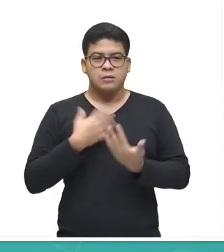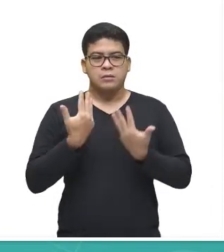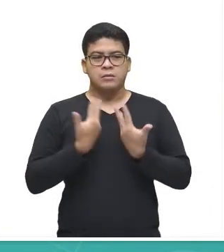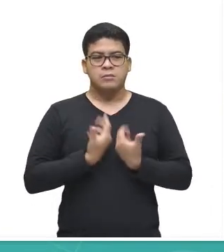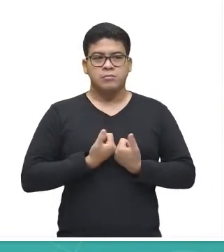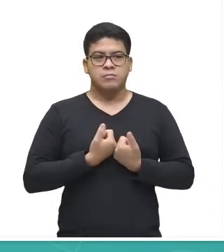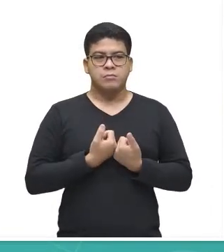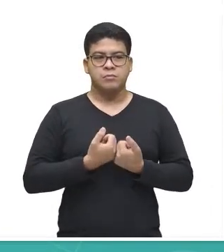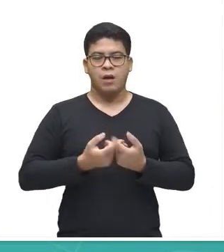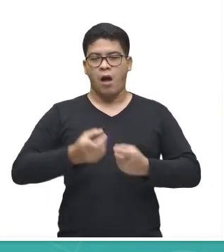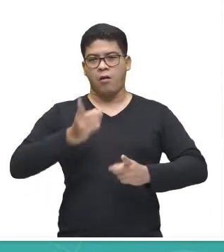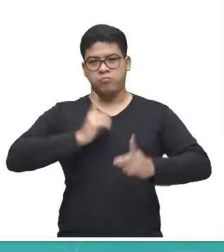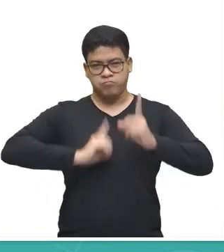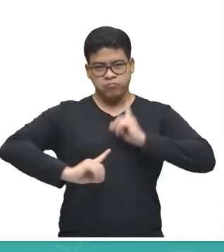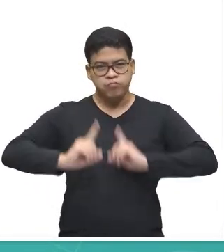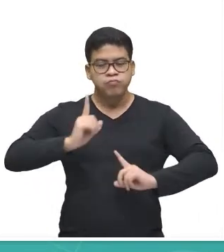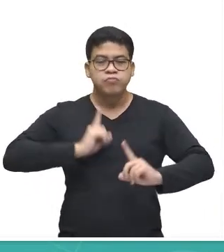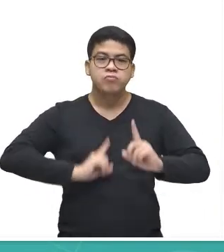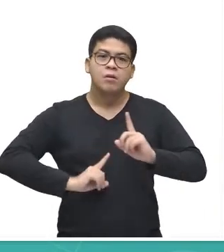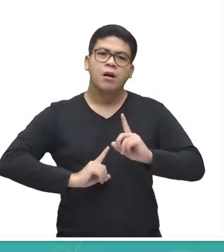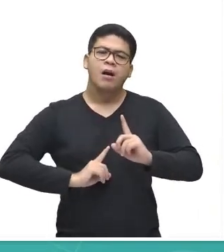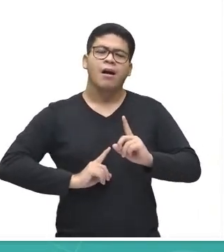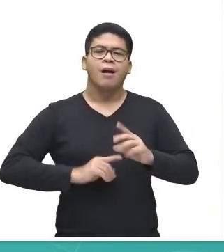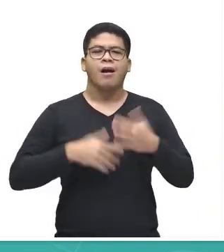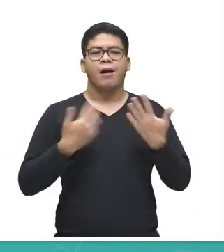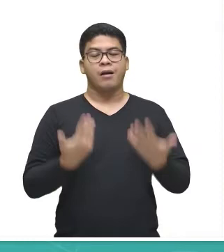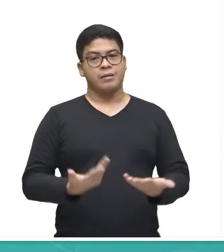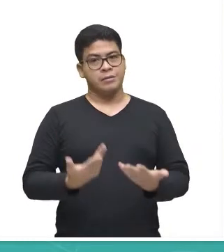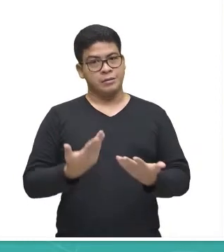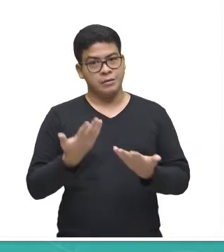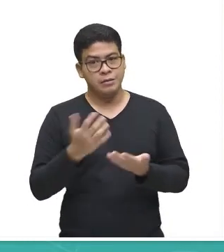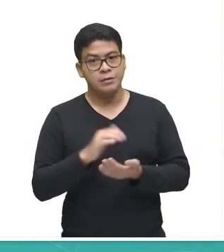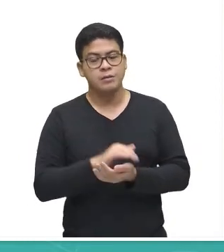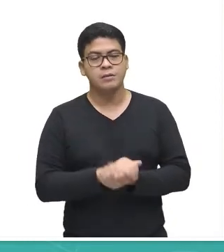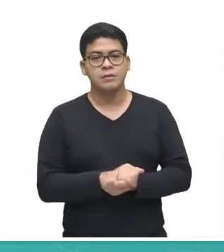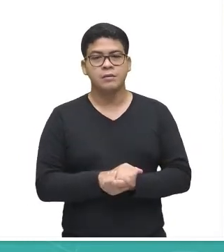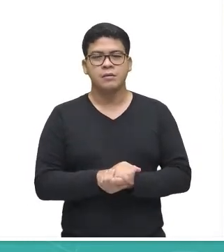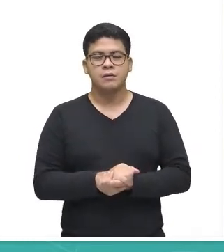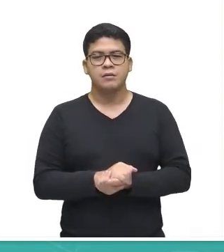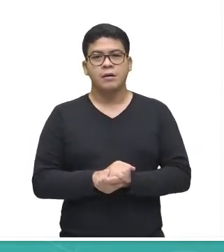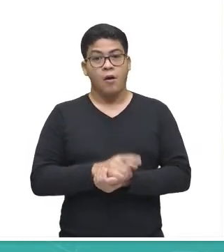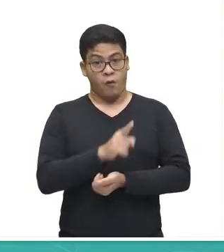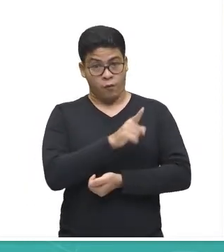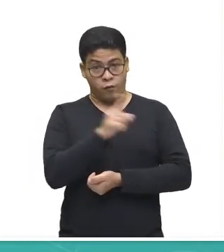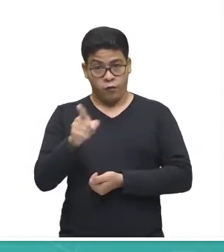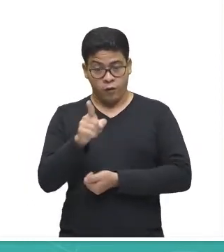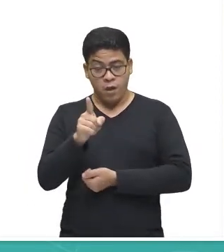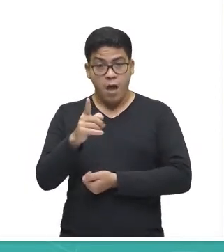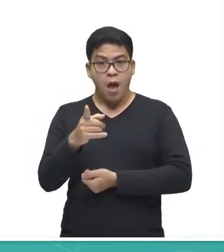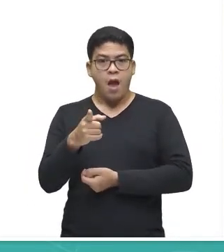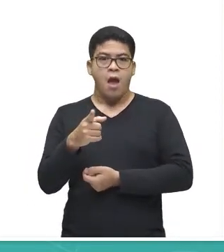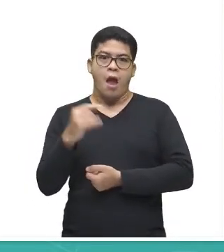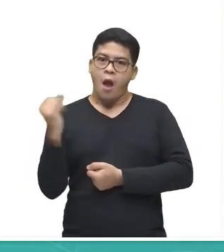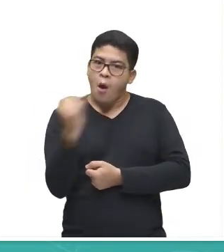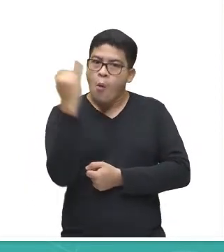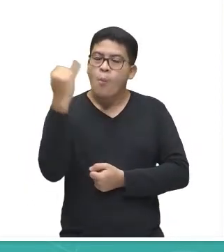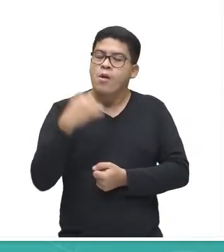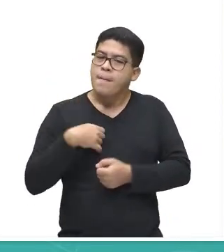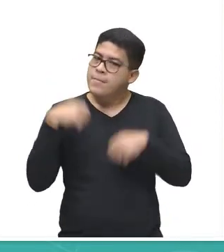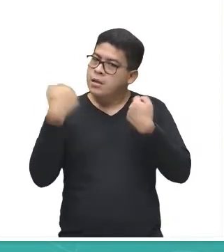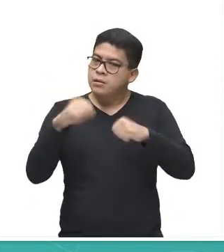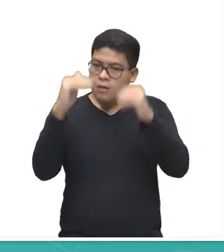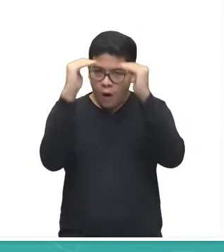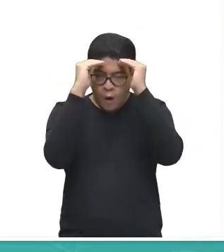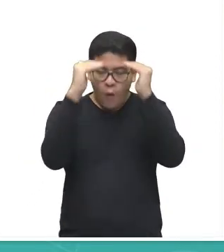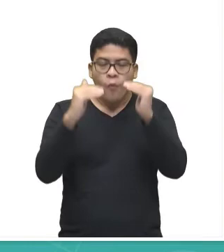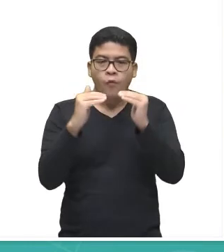falar em depressão na adolescência. Então, é muito importante que vocês, adolescentes, possam confiar nos seus pais, possam